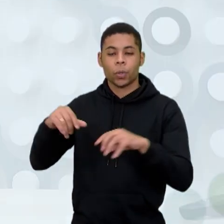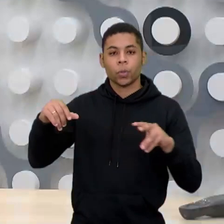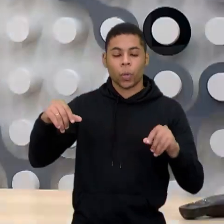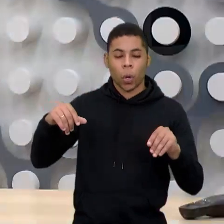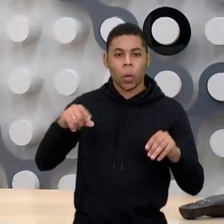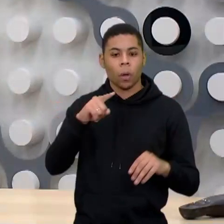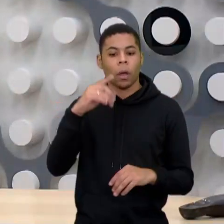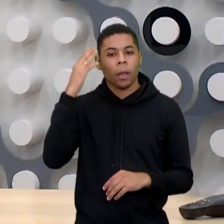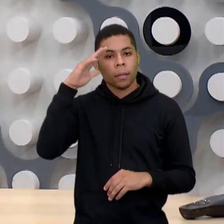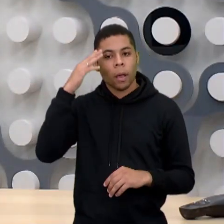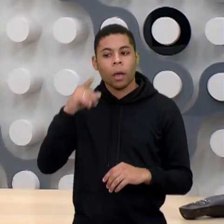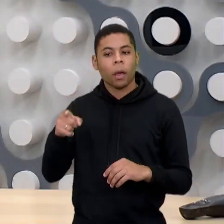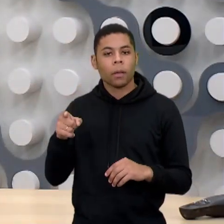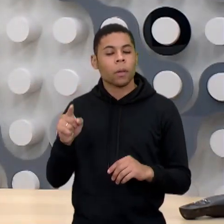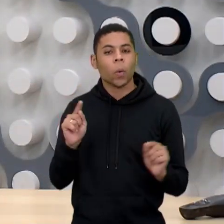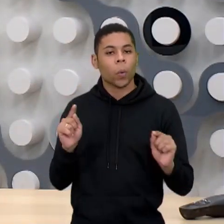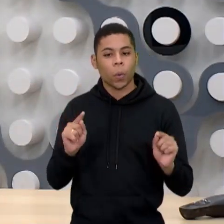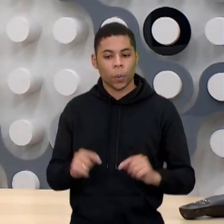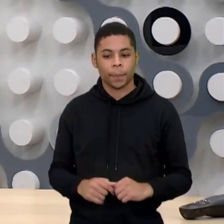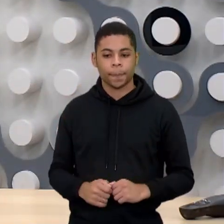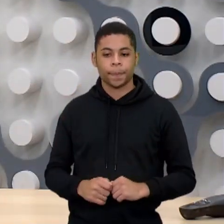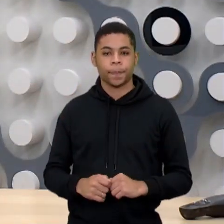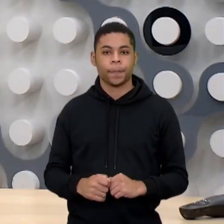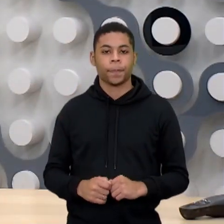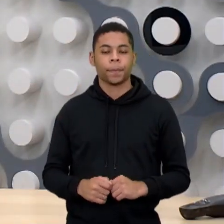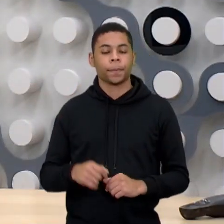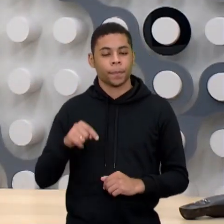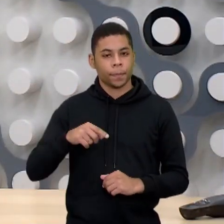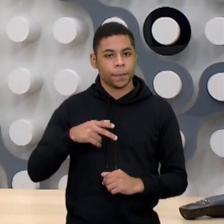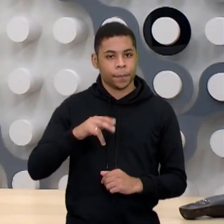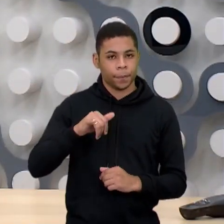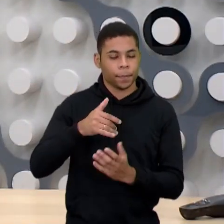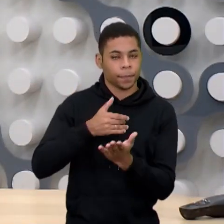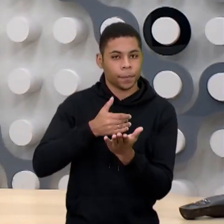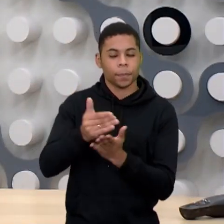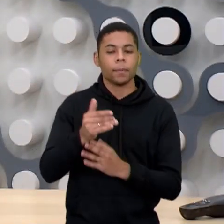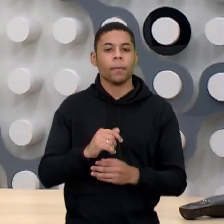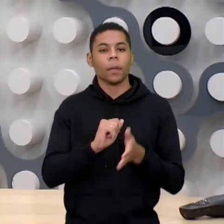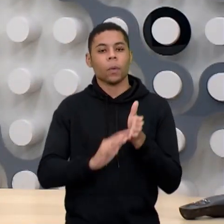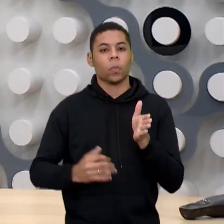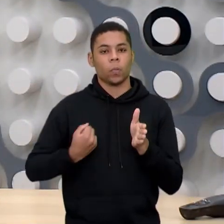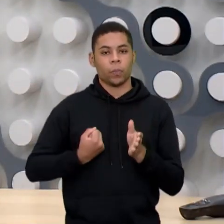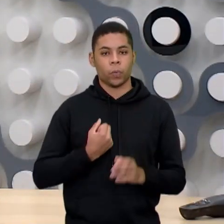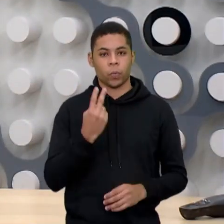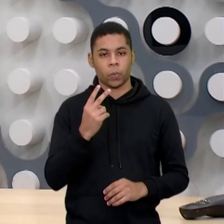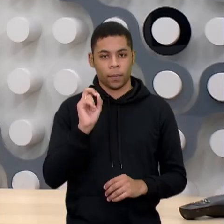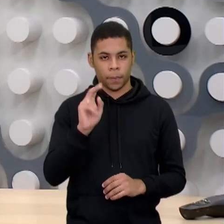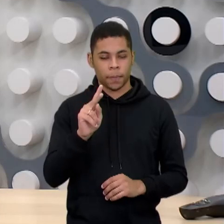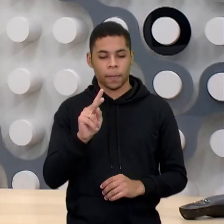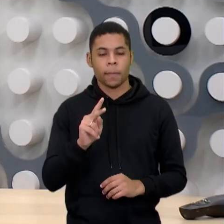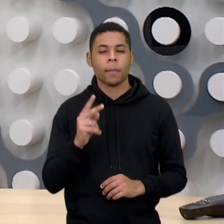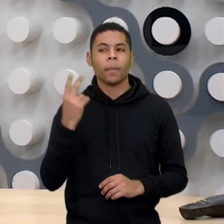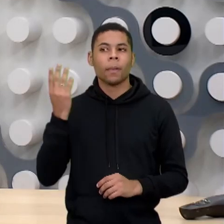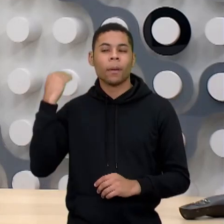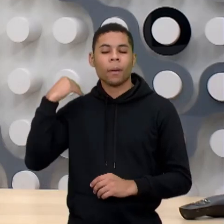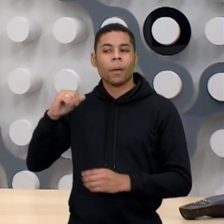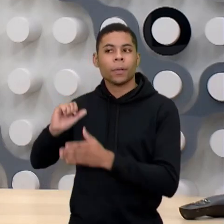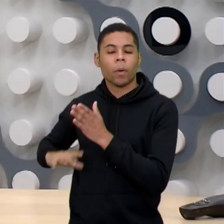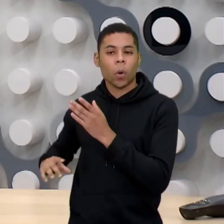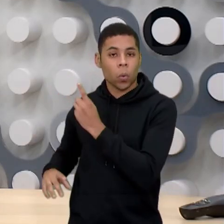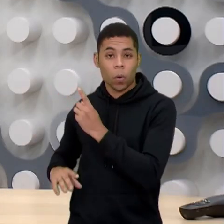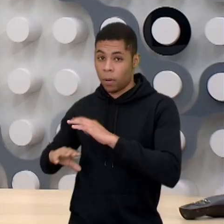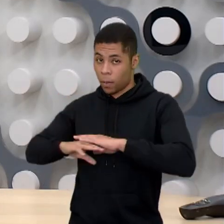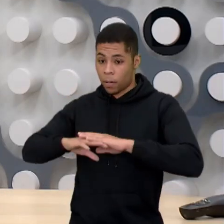entenda essa transformação. Então hoje nós vamos estar iniciando aí a atividade 2, terminamos a atividade 1,